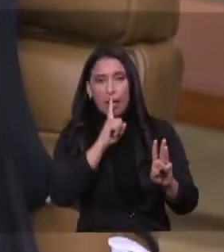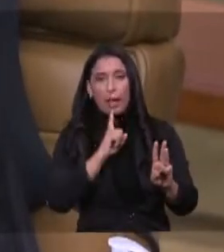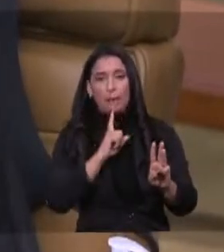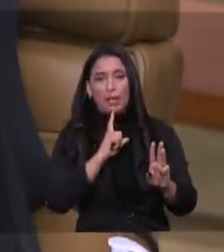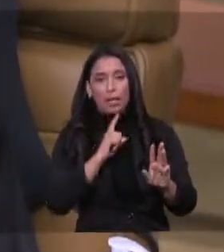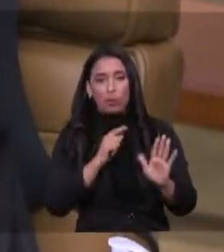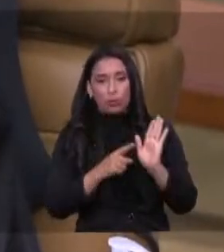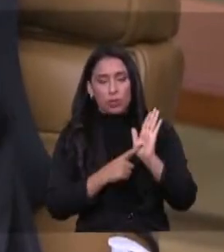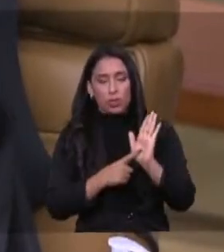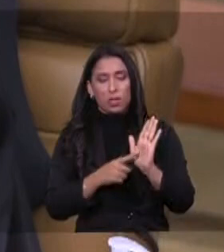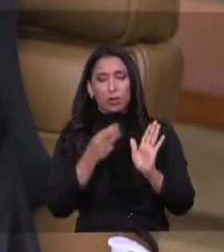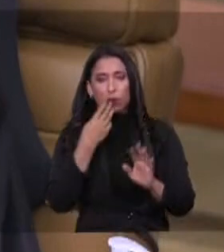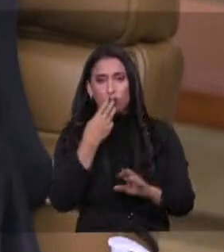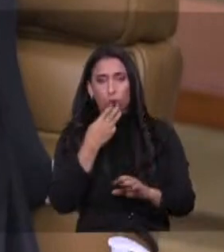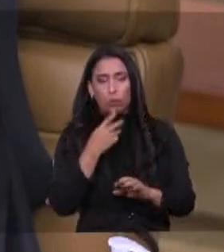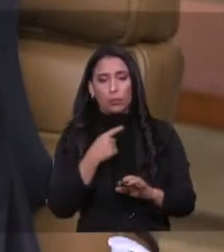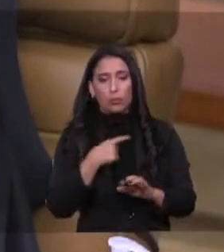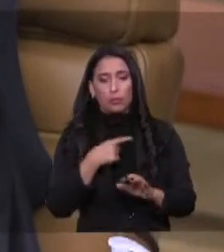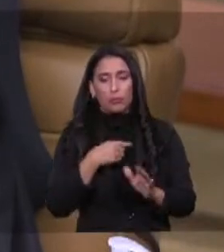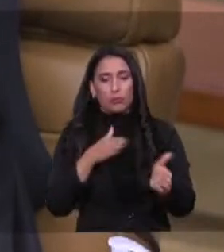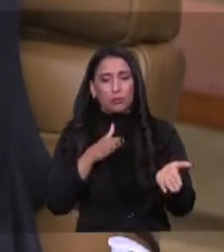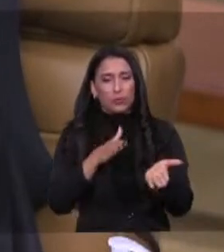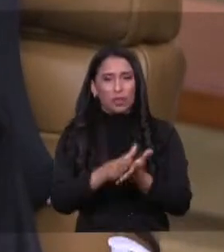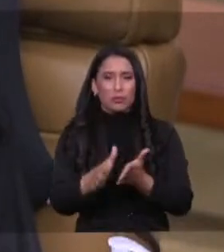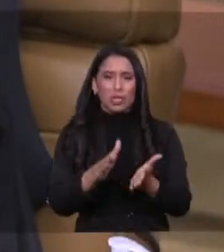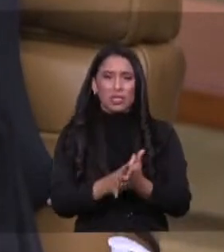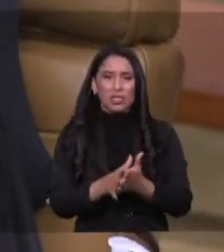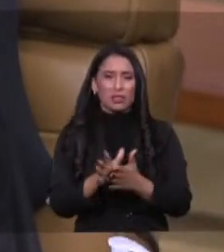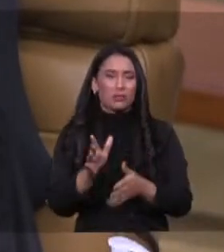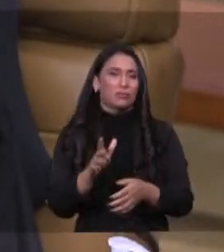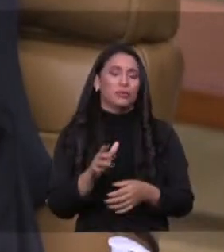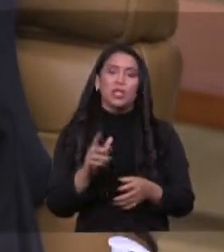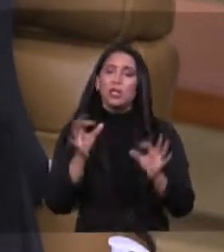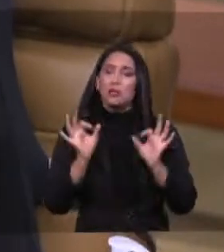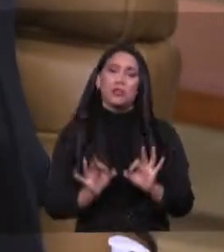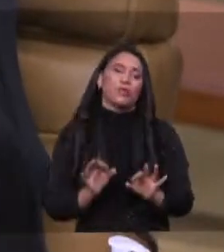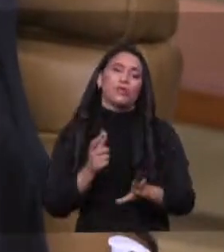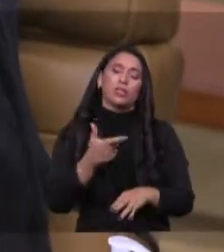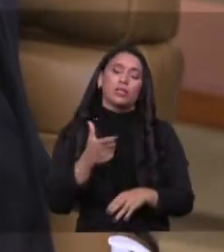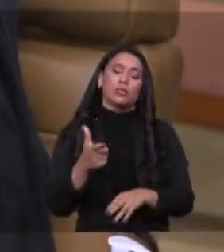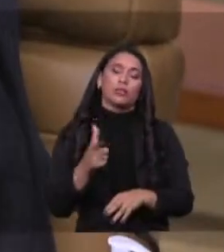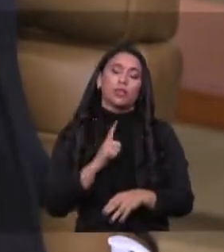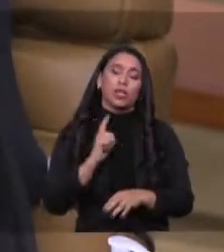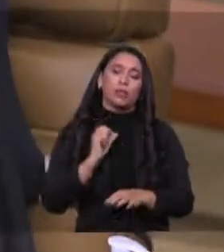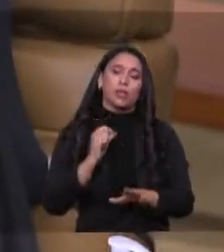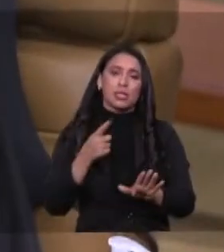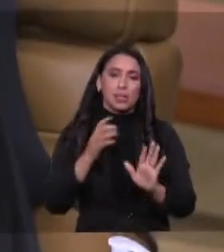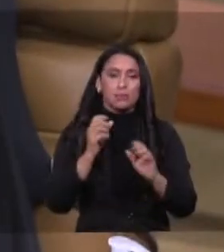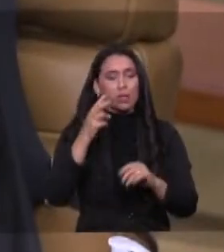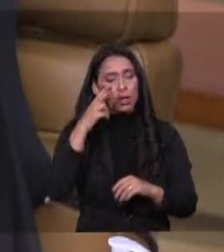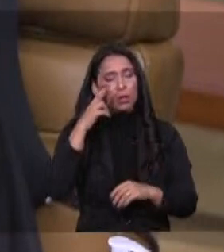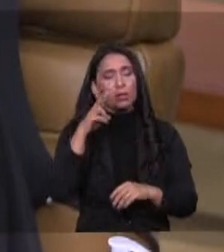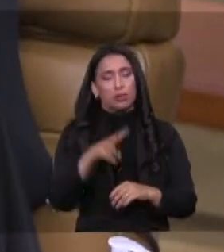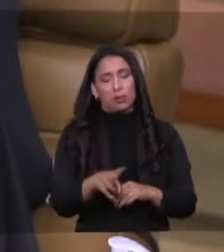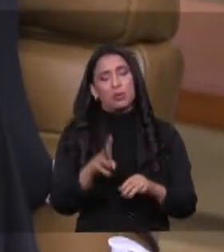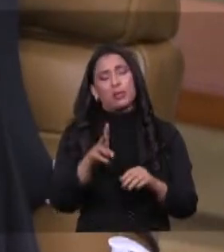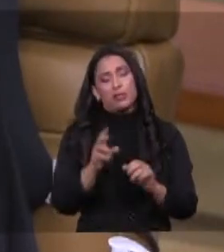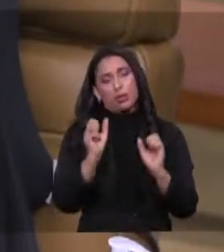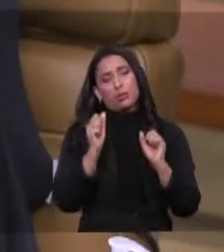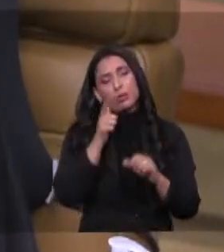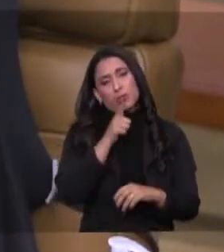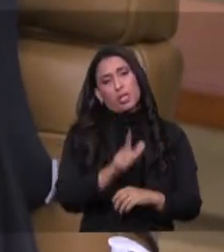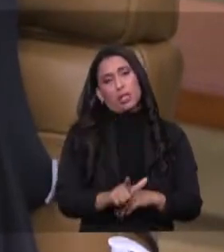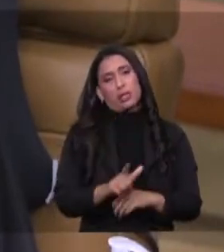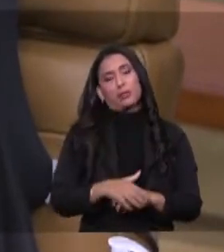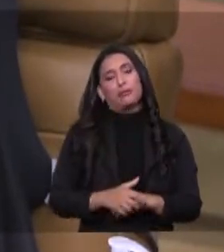não permite uma tão perfeita, mas que permite aí uma, pelo menos, visualização.